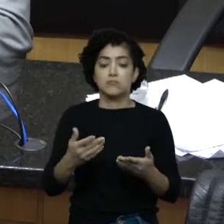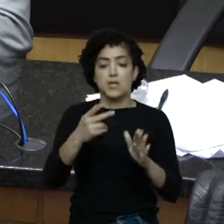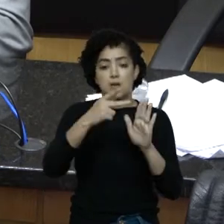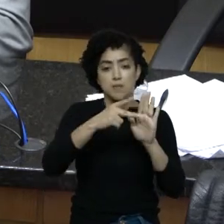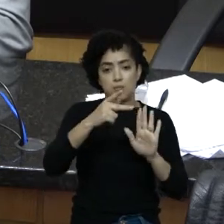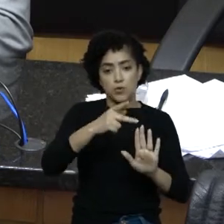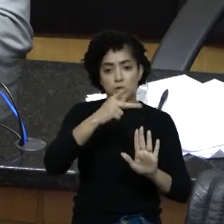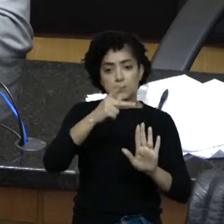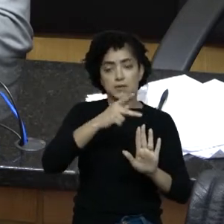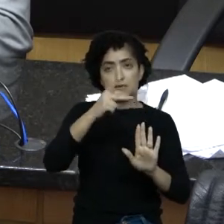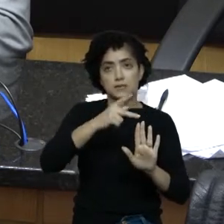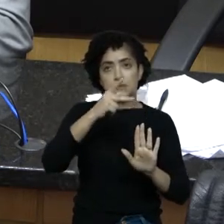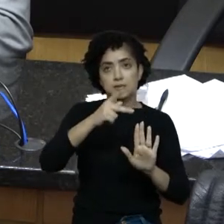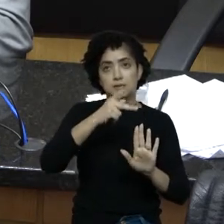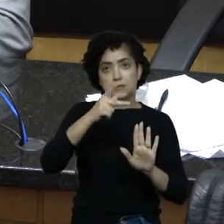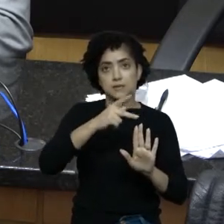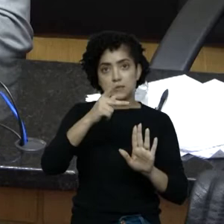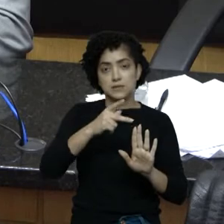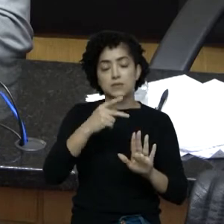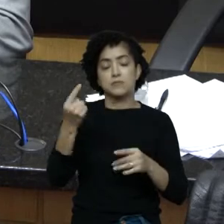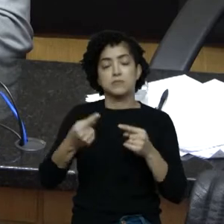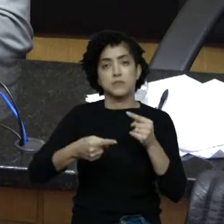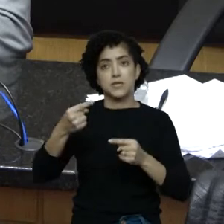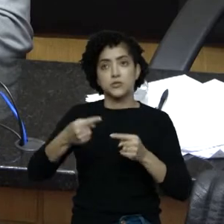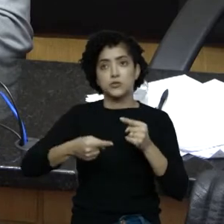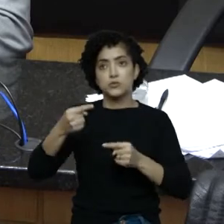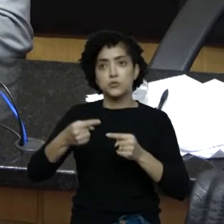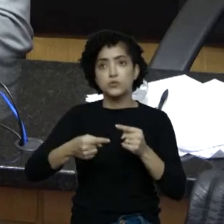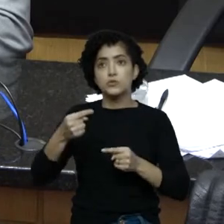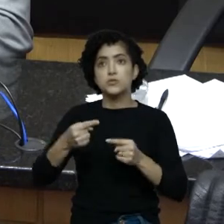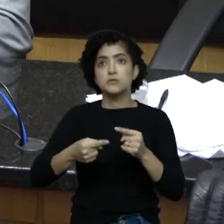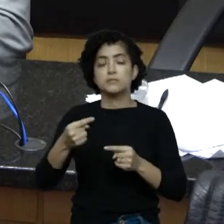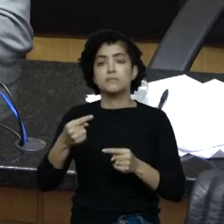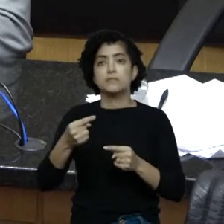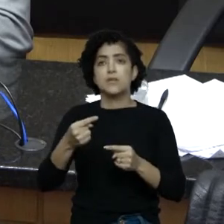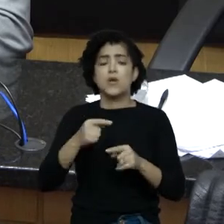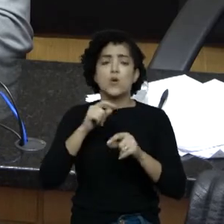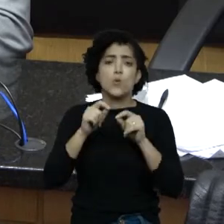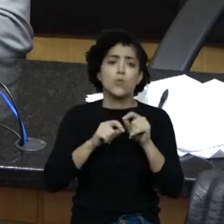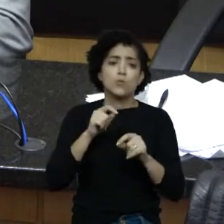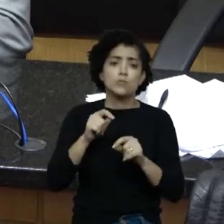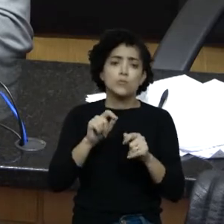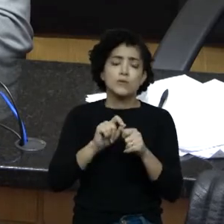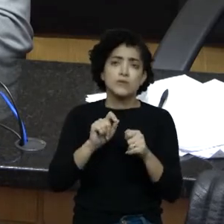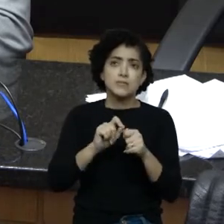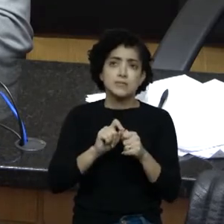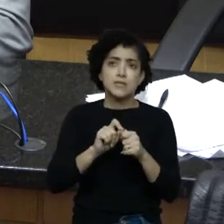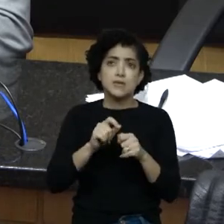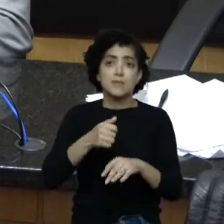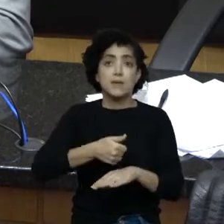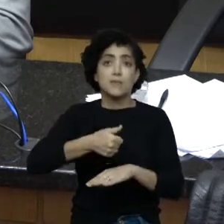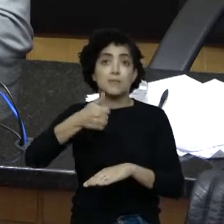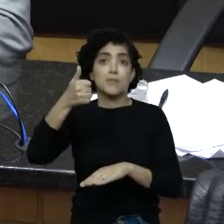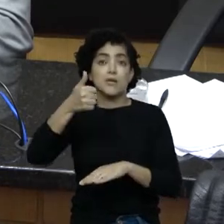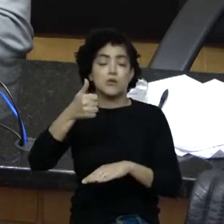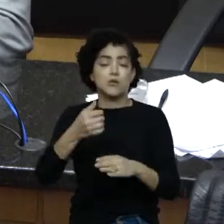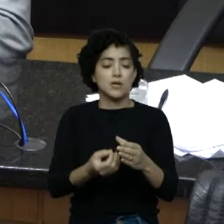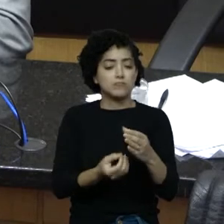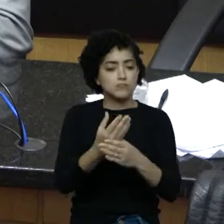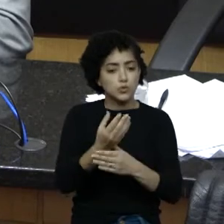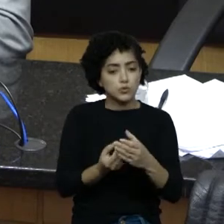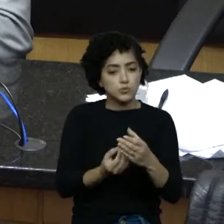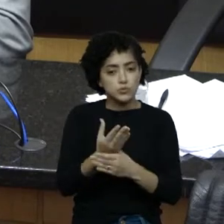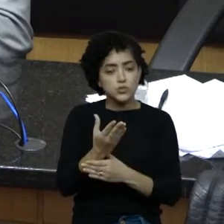com um grupo de trabalho para discutir mais profundamente o que nós podemos fazer para melhorar ainda mais a cadeia produtiva